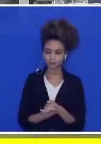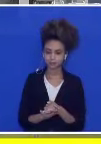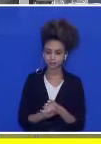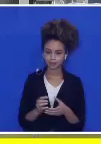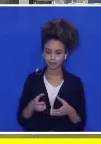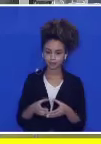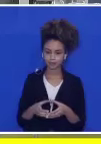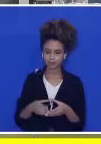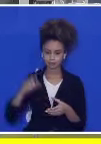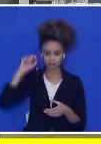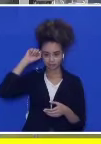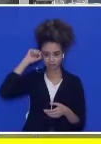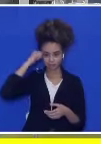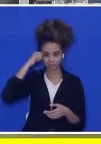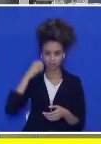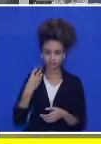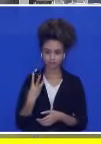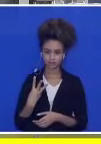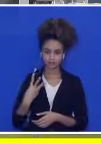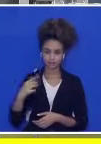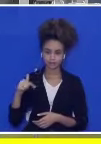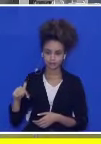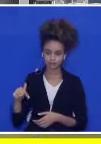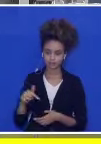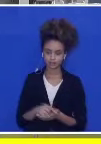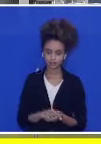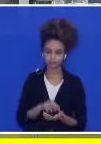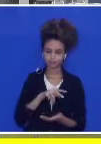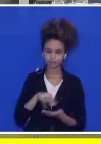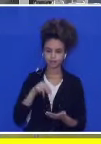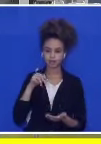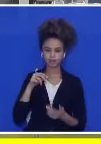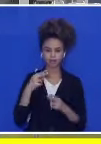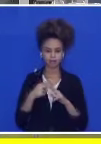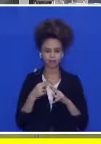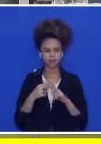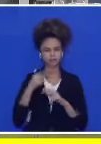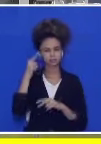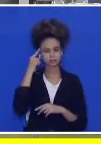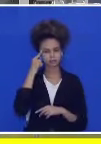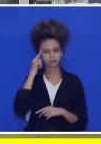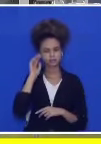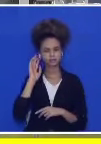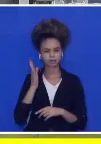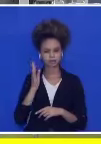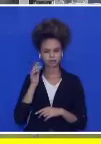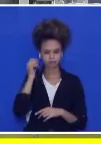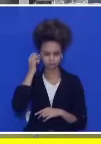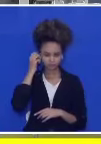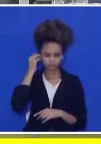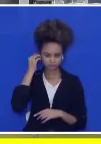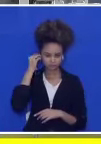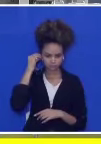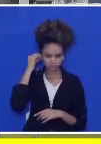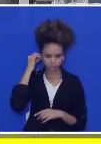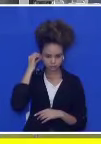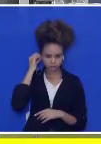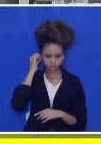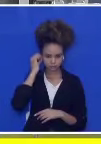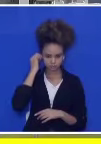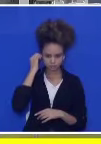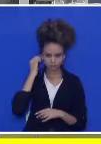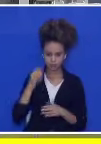37. Preta, 37. Loterias Caixa, já pensou? Foram sorteados 4 números, faltam